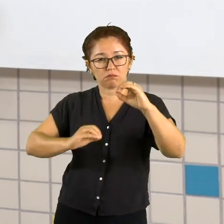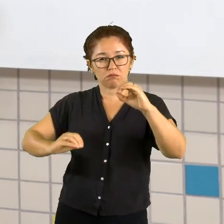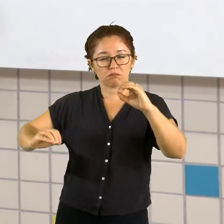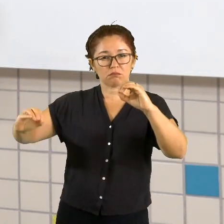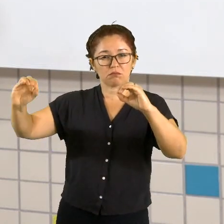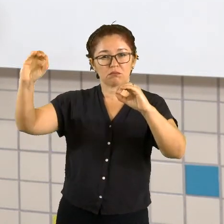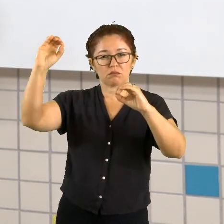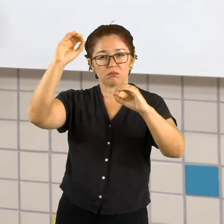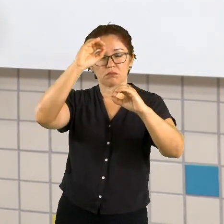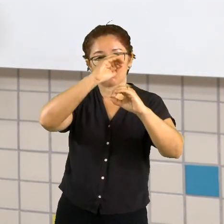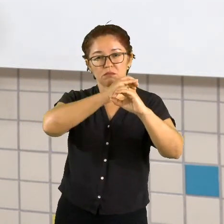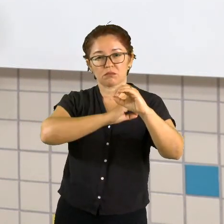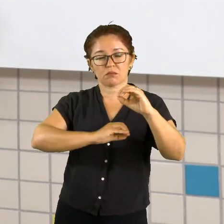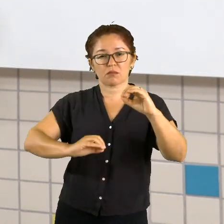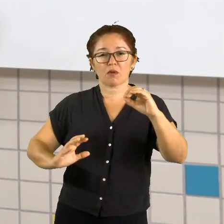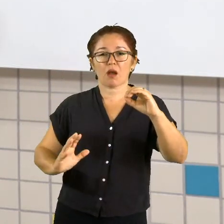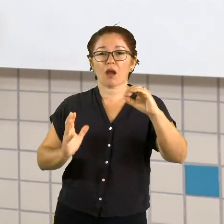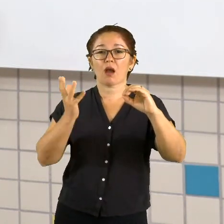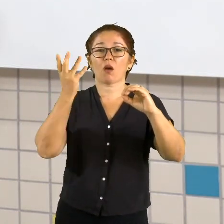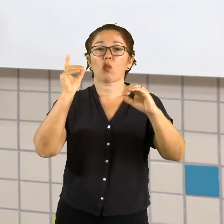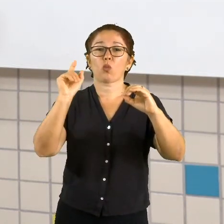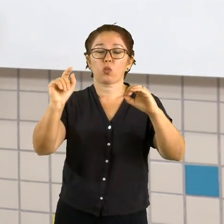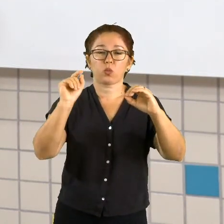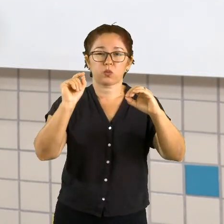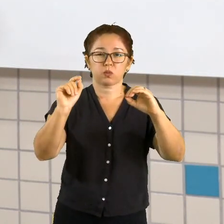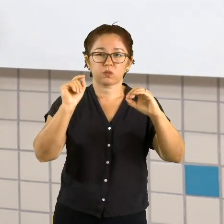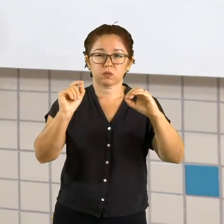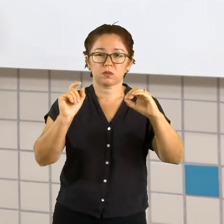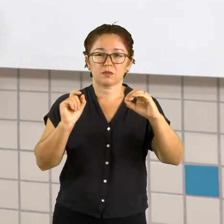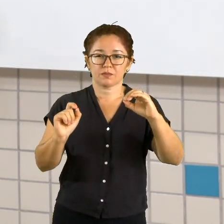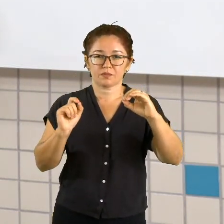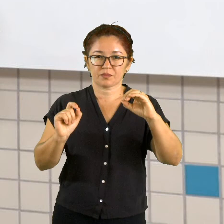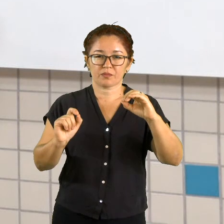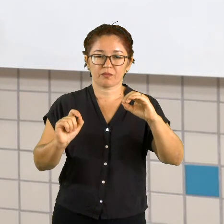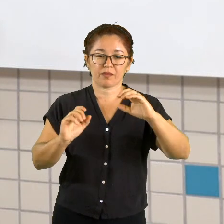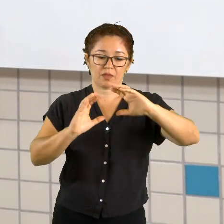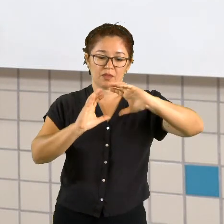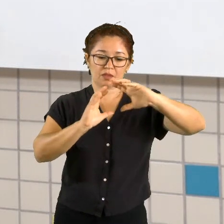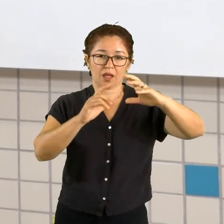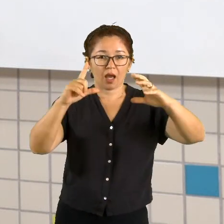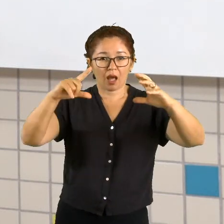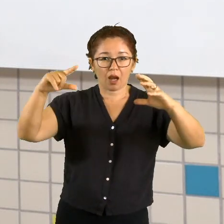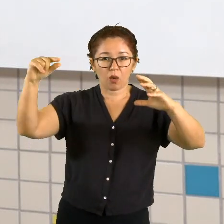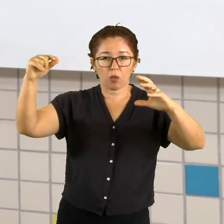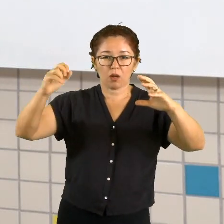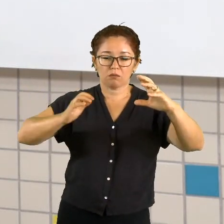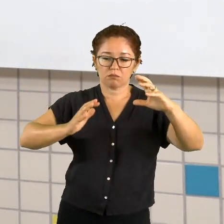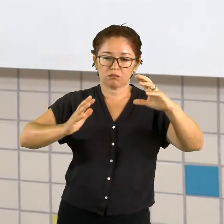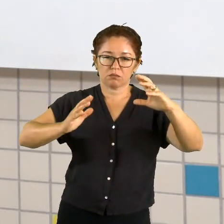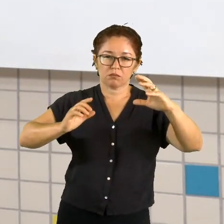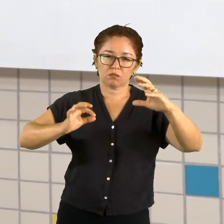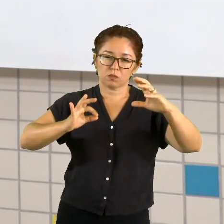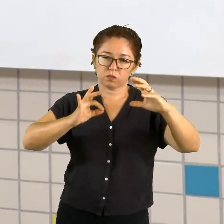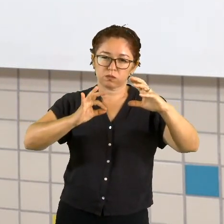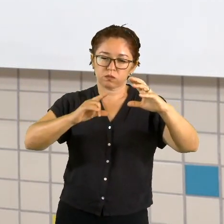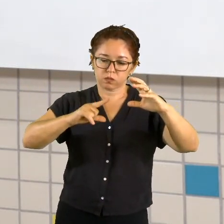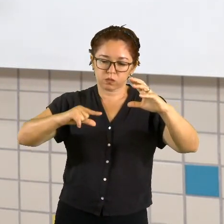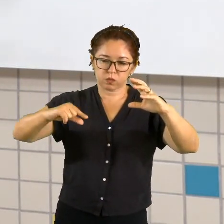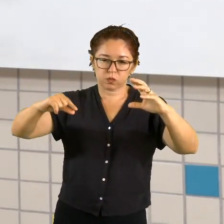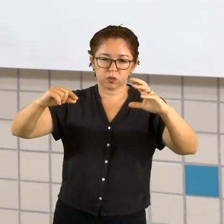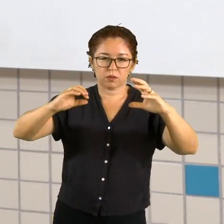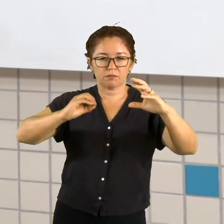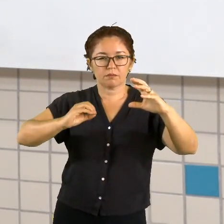as águas são atraídas para a Terra, para a Lua. Não só as águas deste lado, mas também